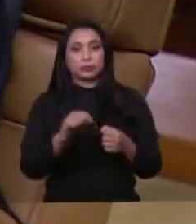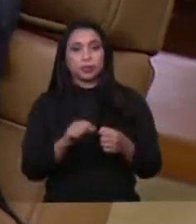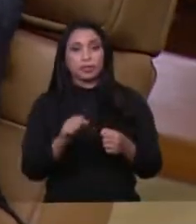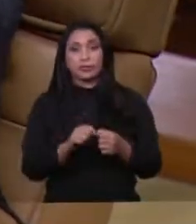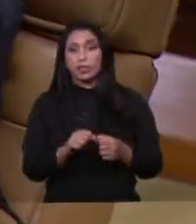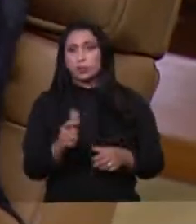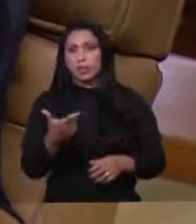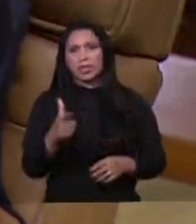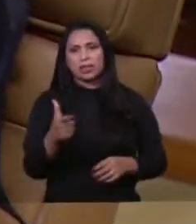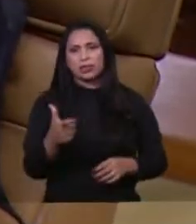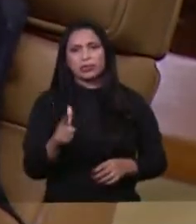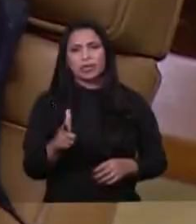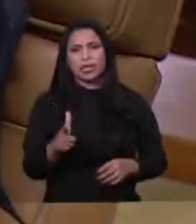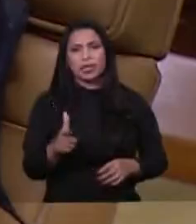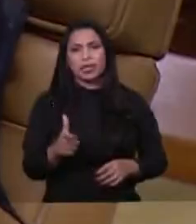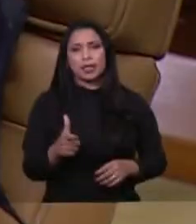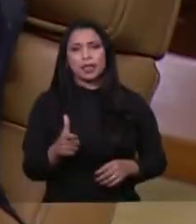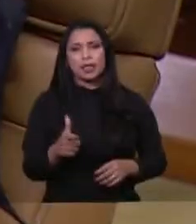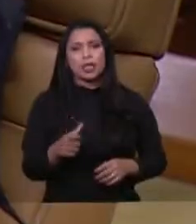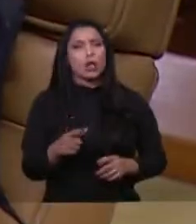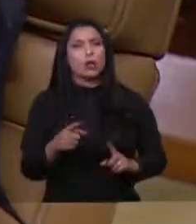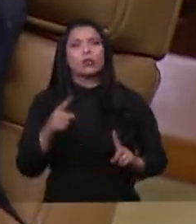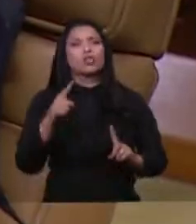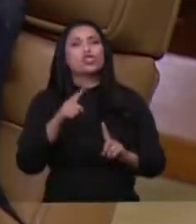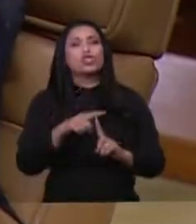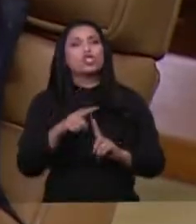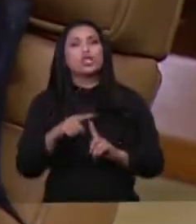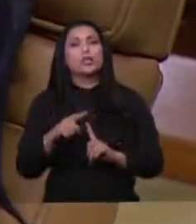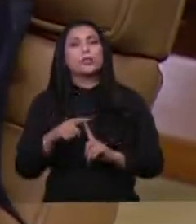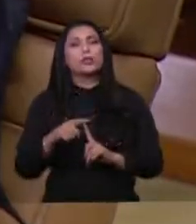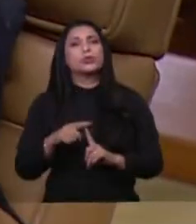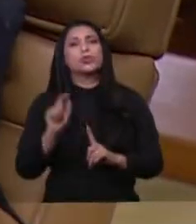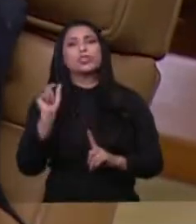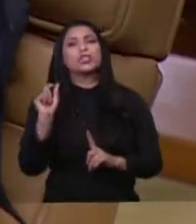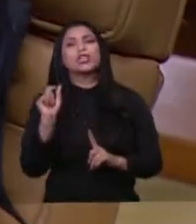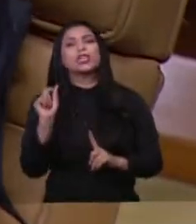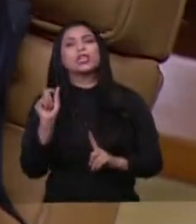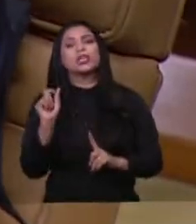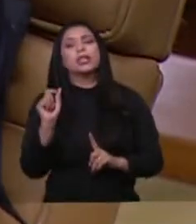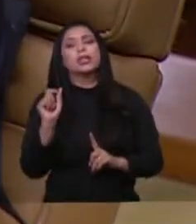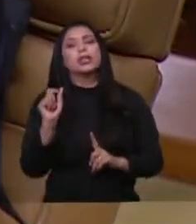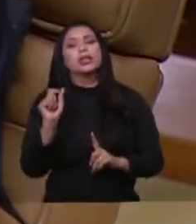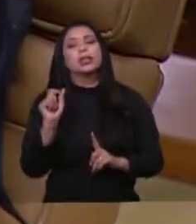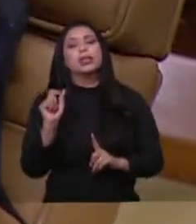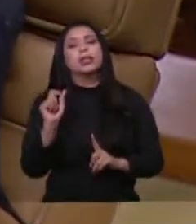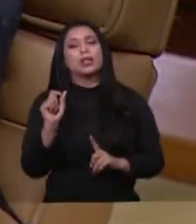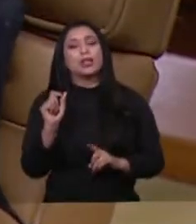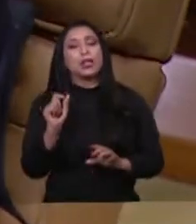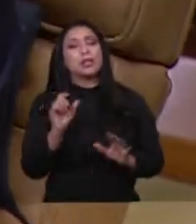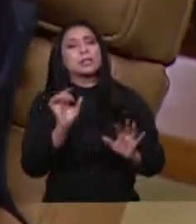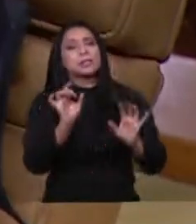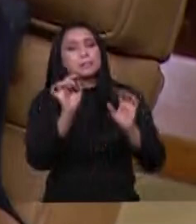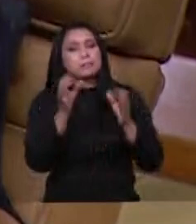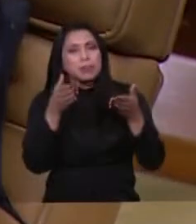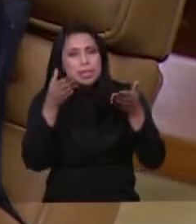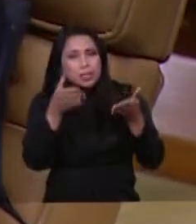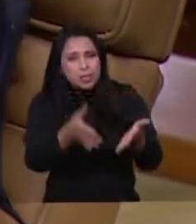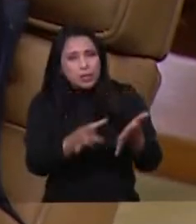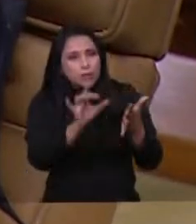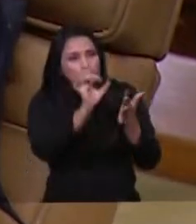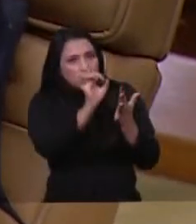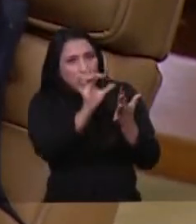haja possibilidade de tipificação da atuação mais específica de cada